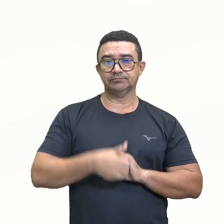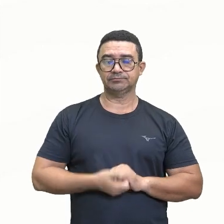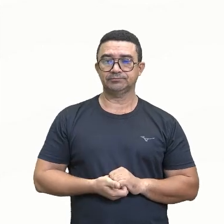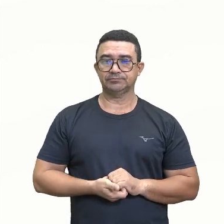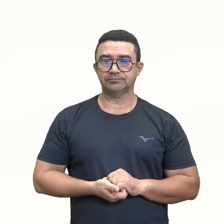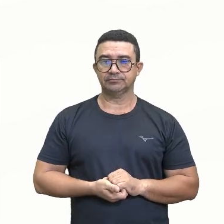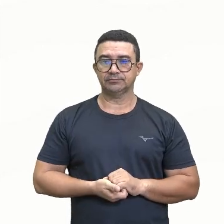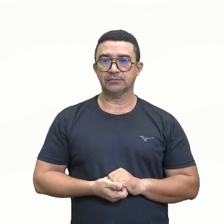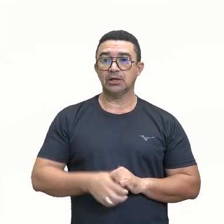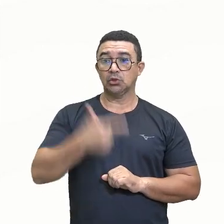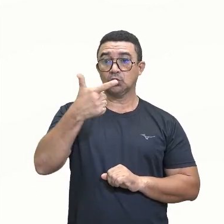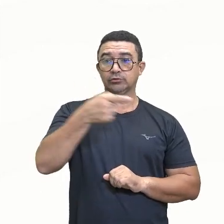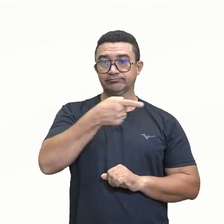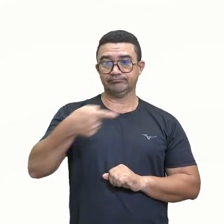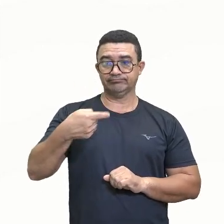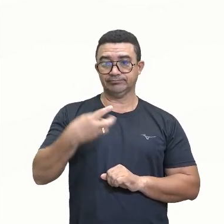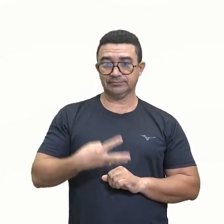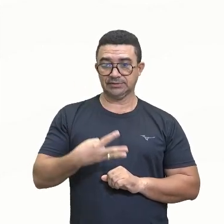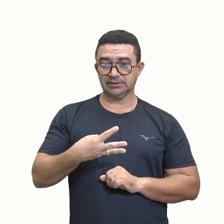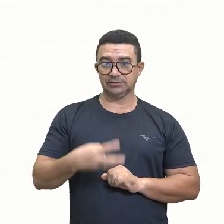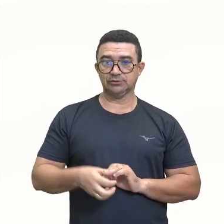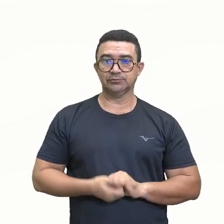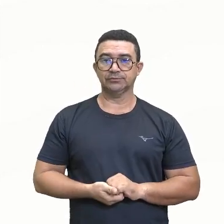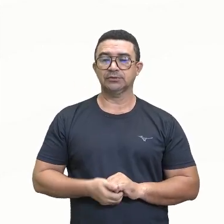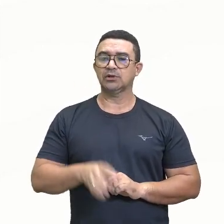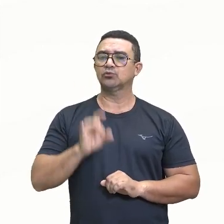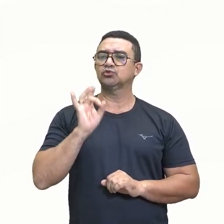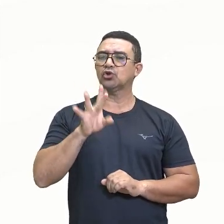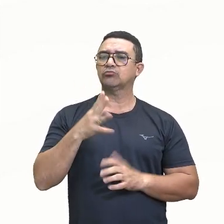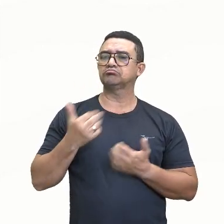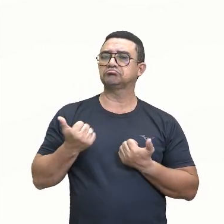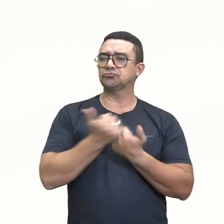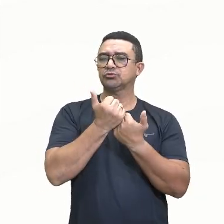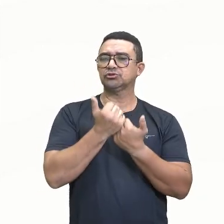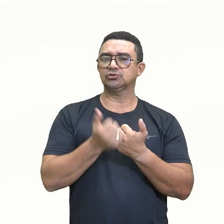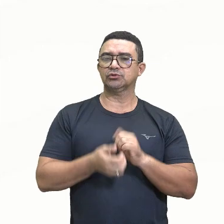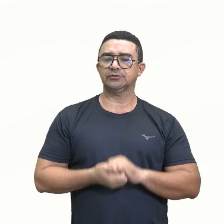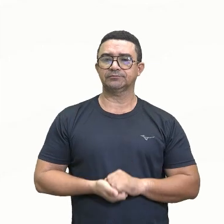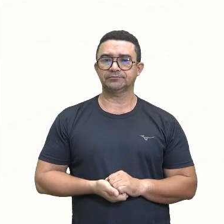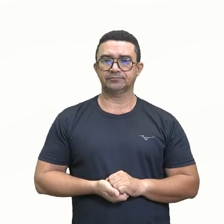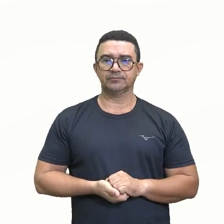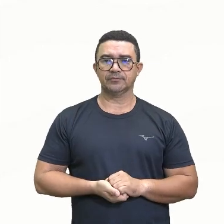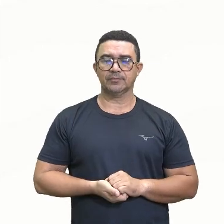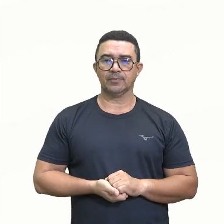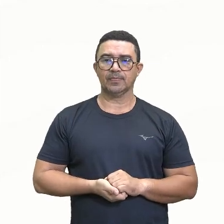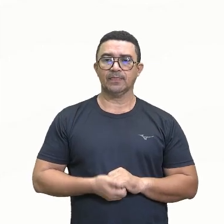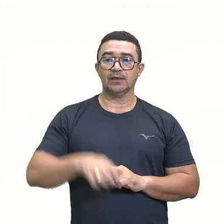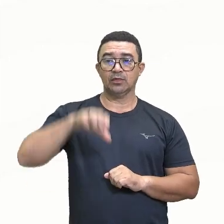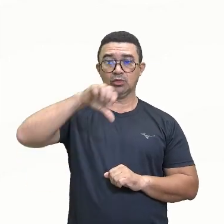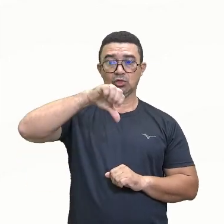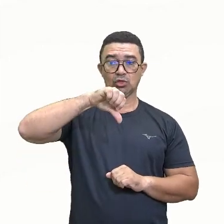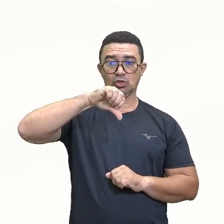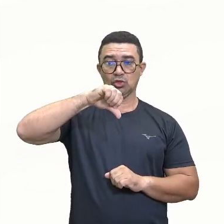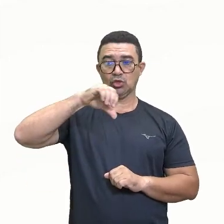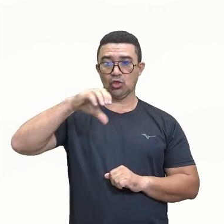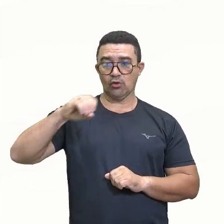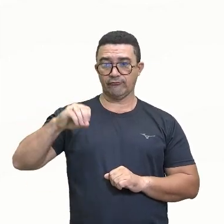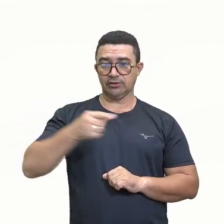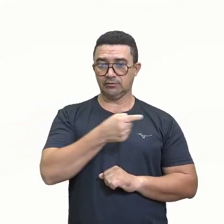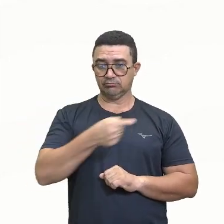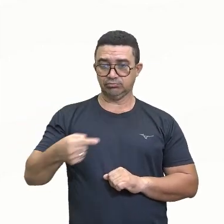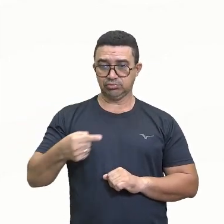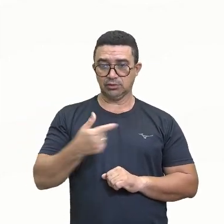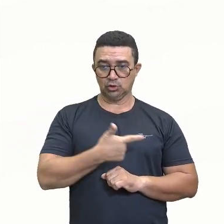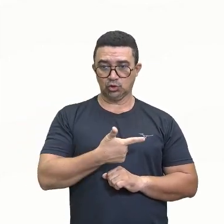seja, 2/3. Então, nós vamos substituir, ok? Então, vai ficar 90 sobre